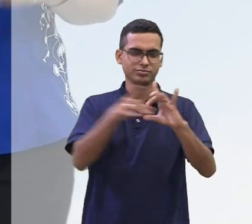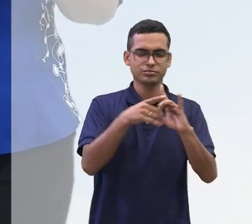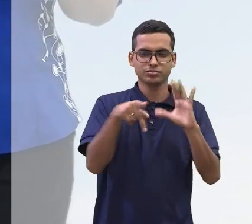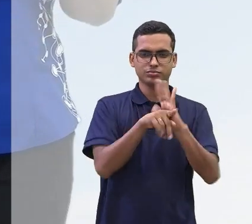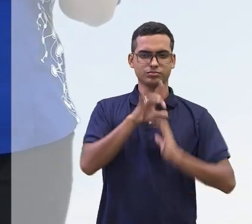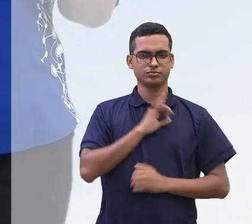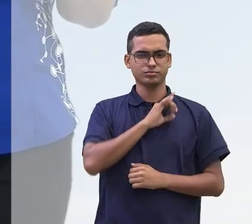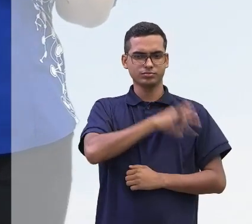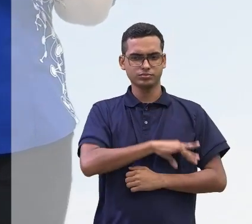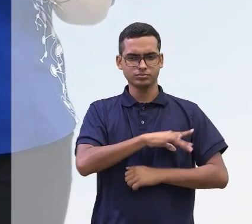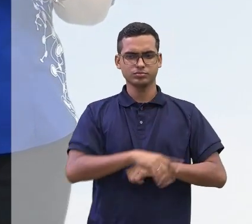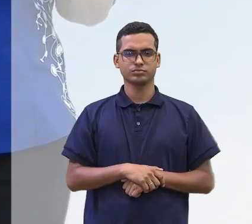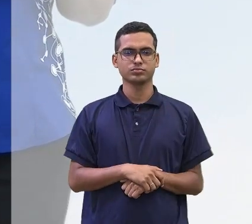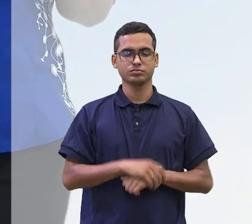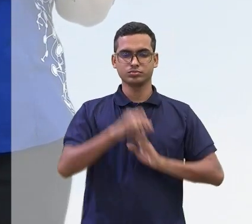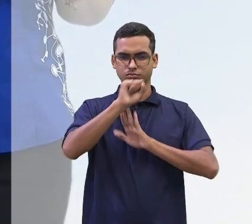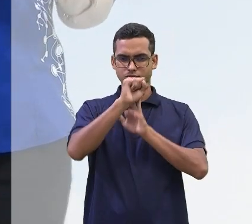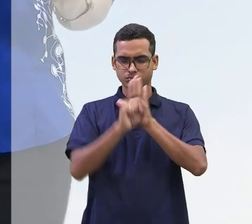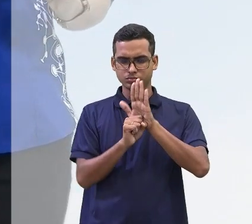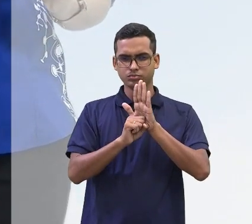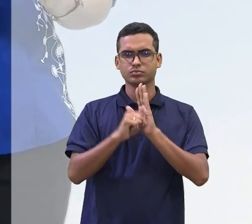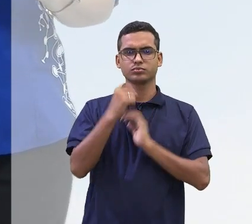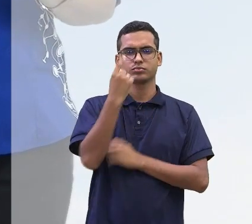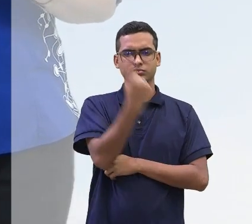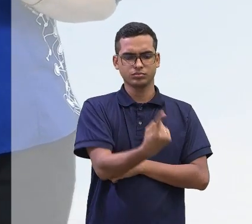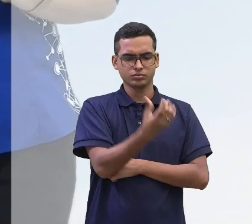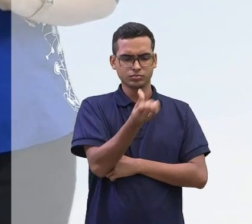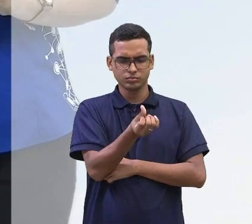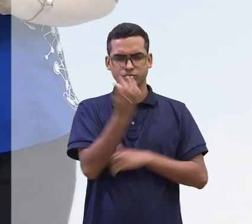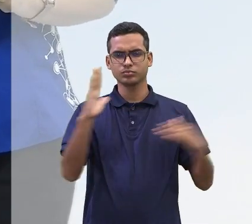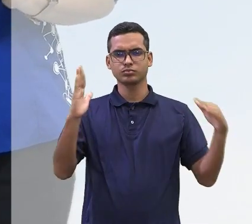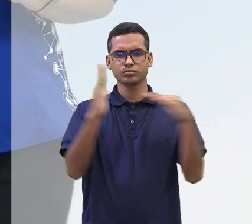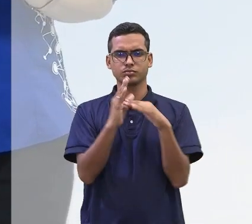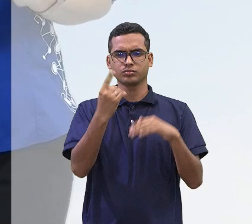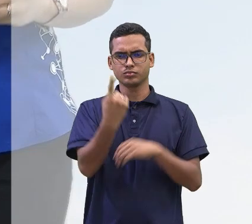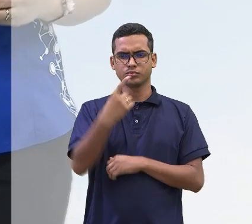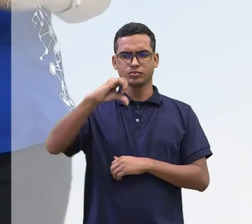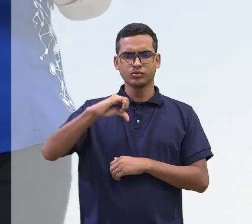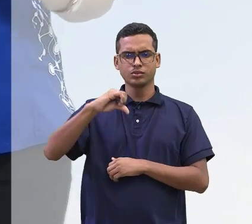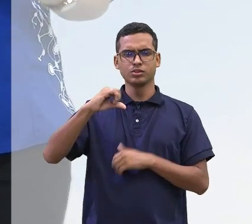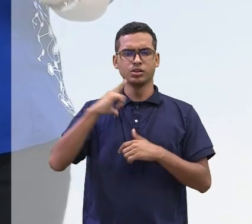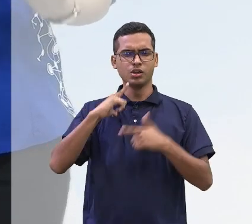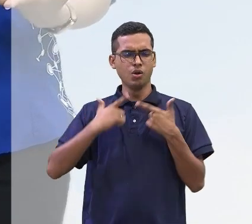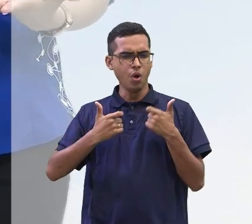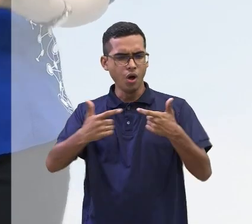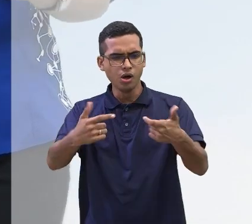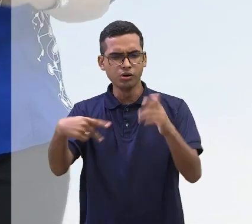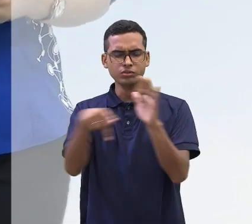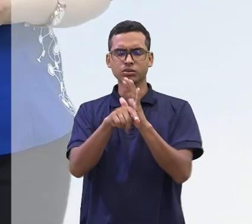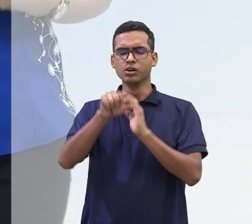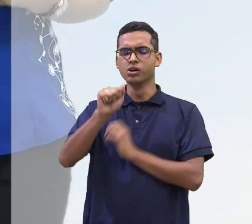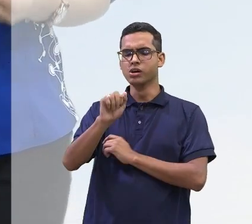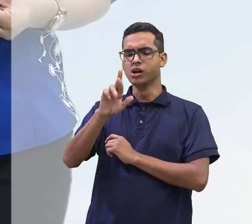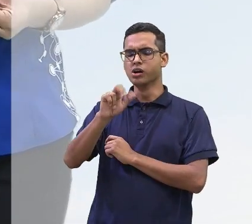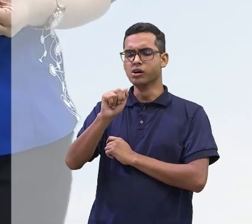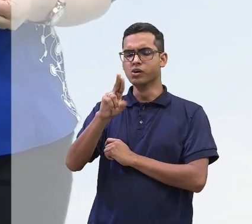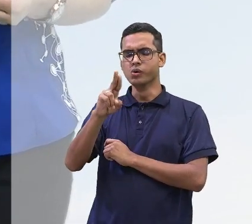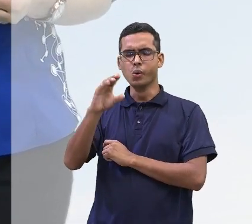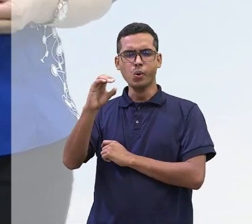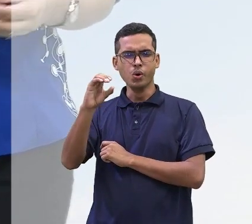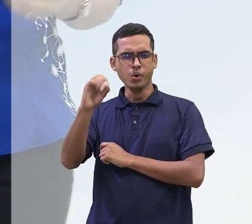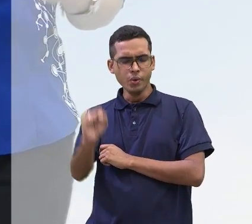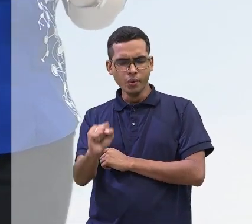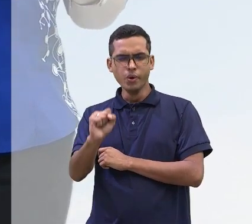certo? Então, entre o século XVI ao século XIX, houve a Guerra do Arauco. O que foi essa guerra?